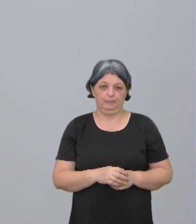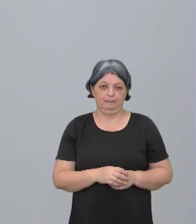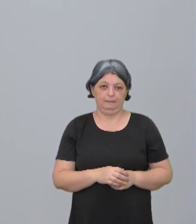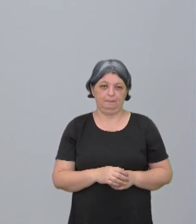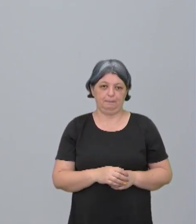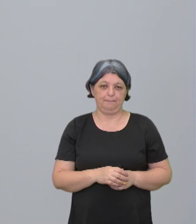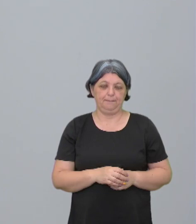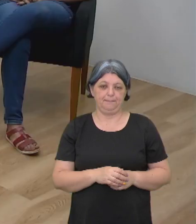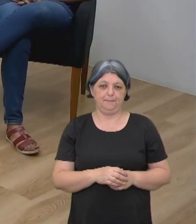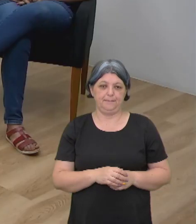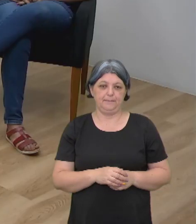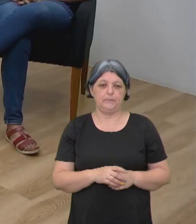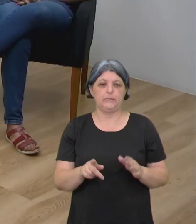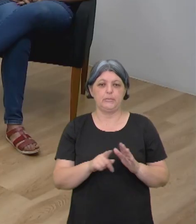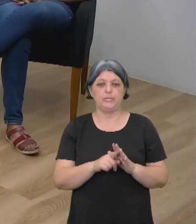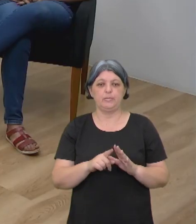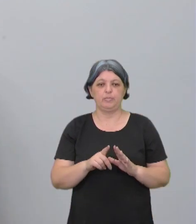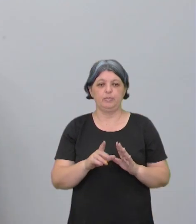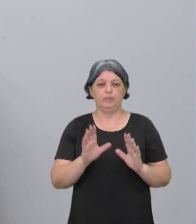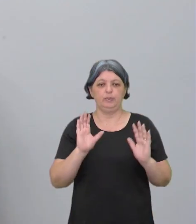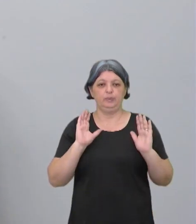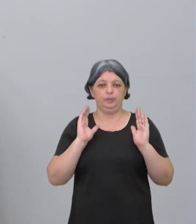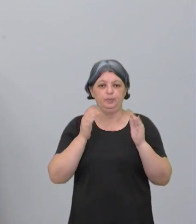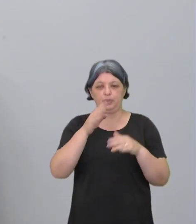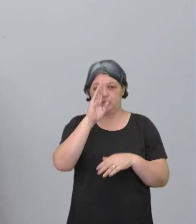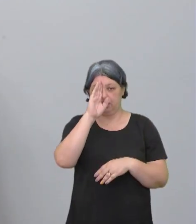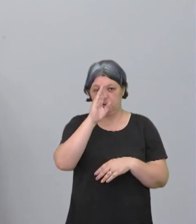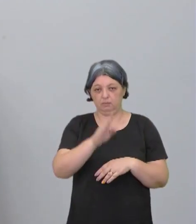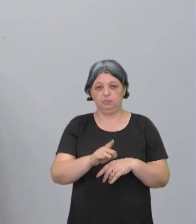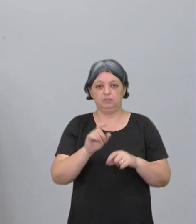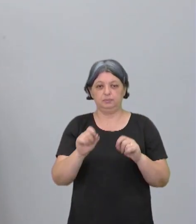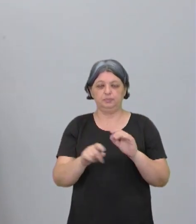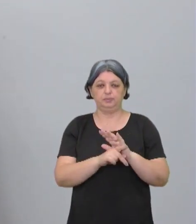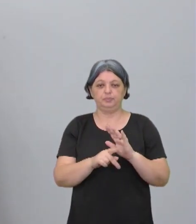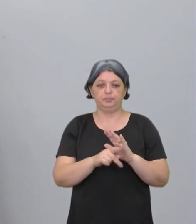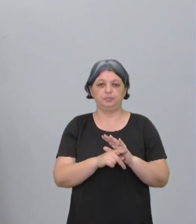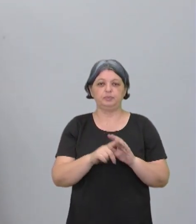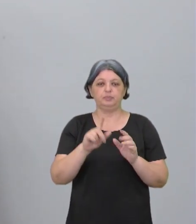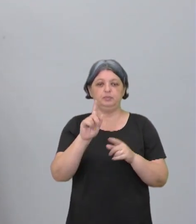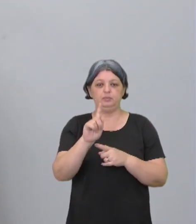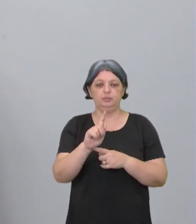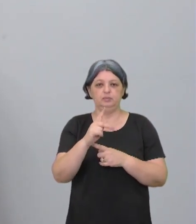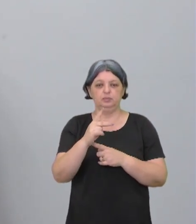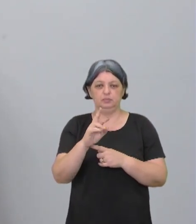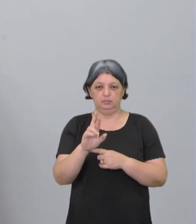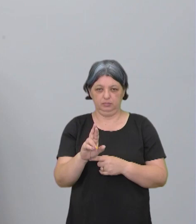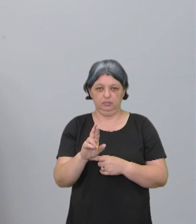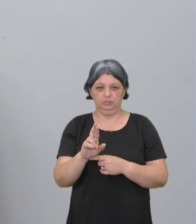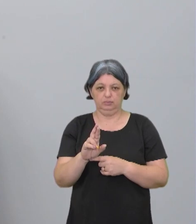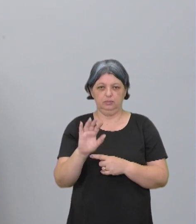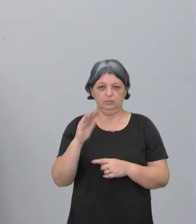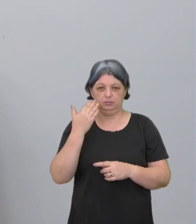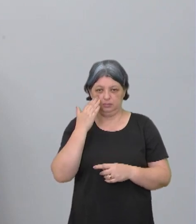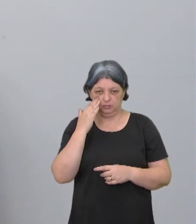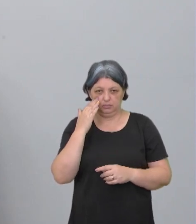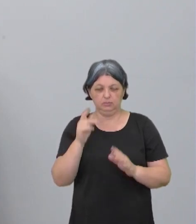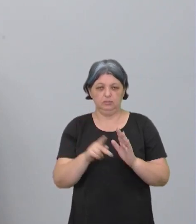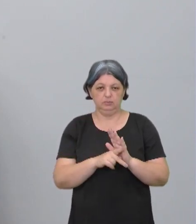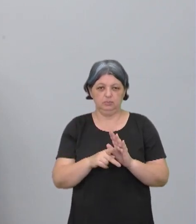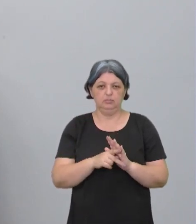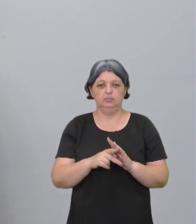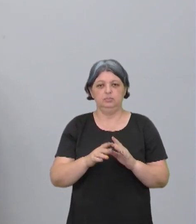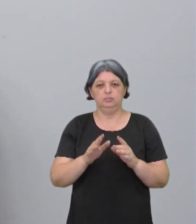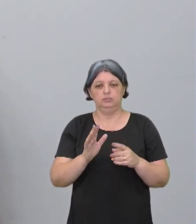do componente. O foco principal desse aprofundamento, né, no caso desse componente, era o GPR e o entendimento do aparelho, do